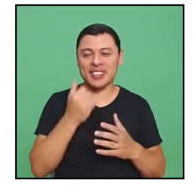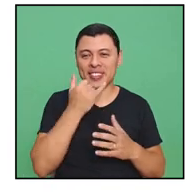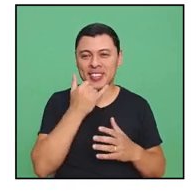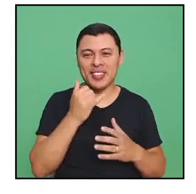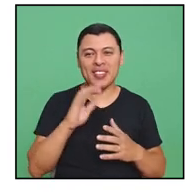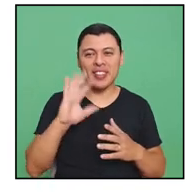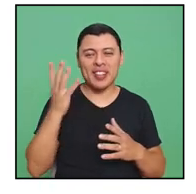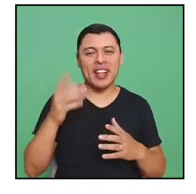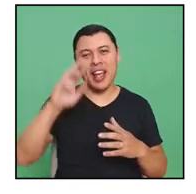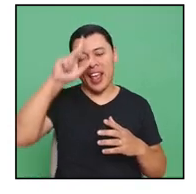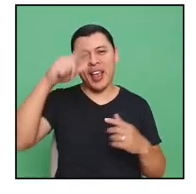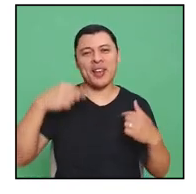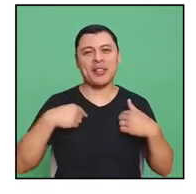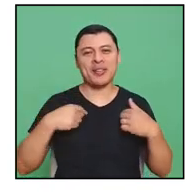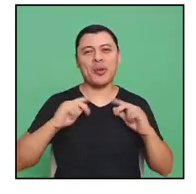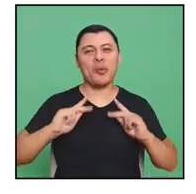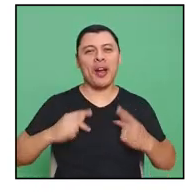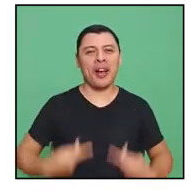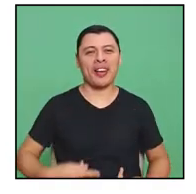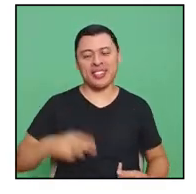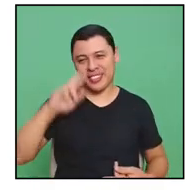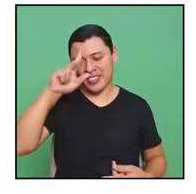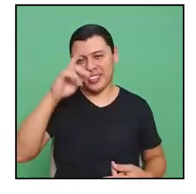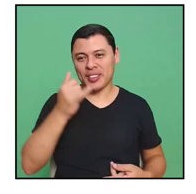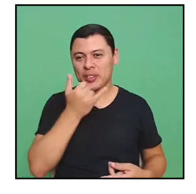Foi arrumando, foi arrumando. Desculpa.